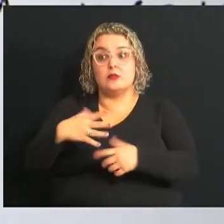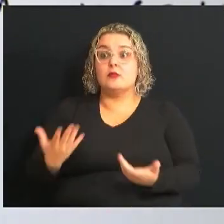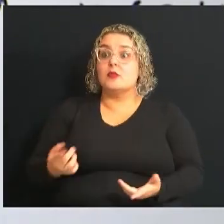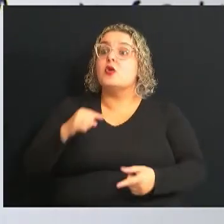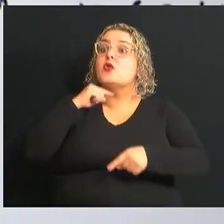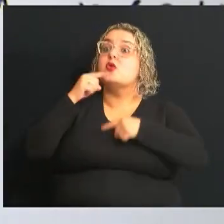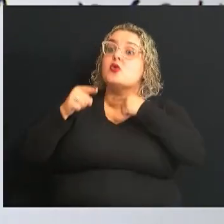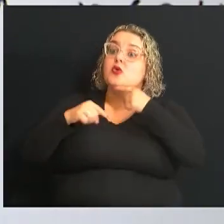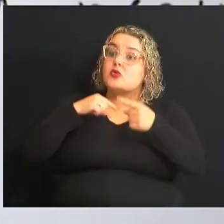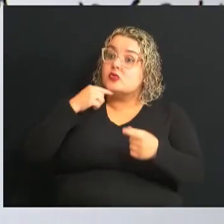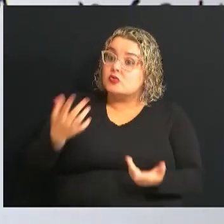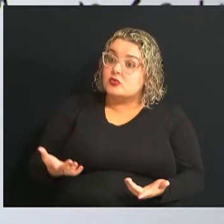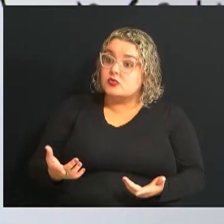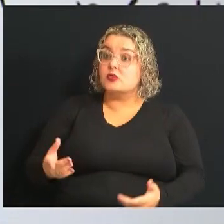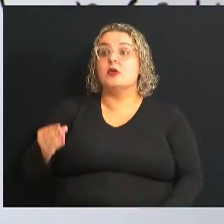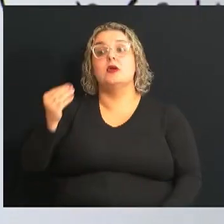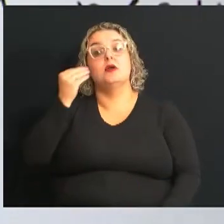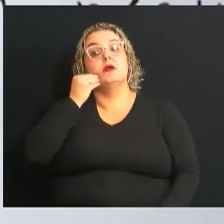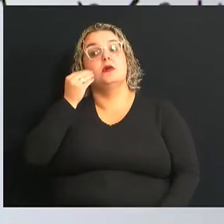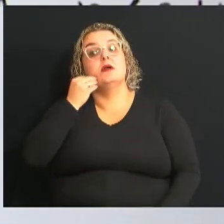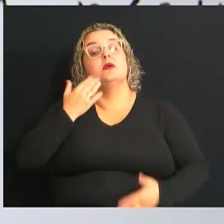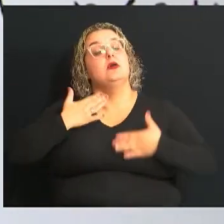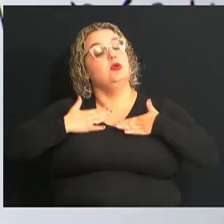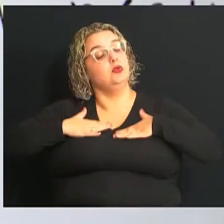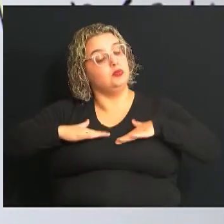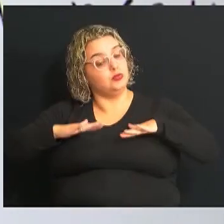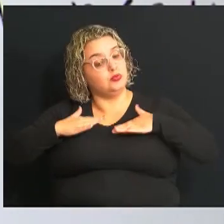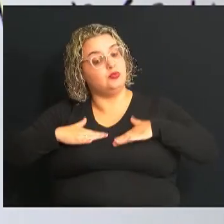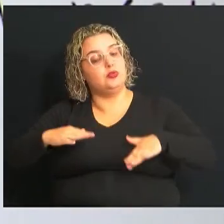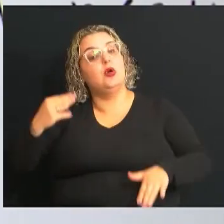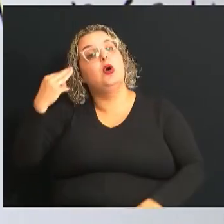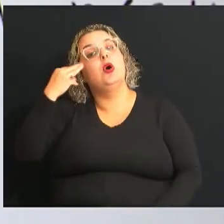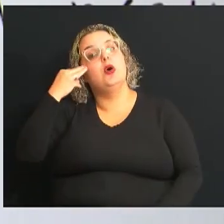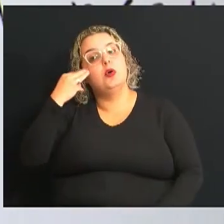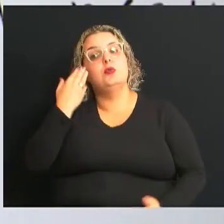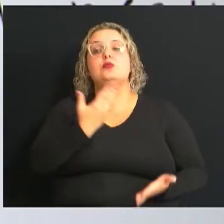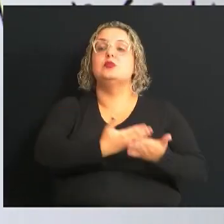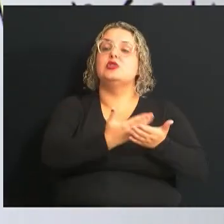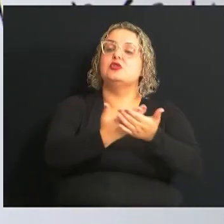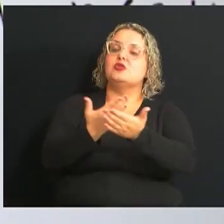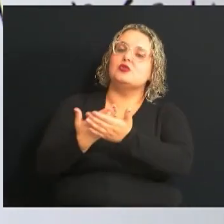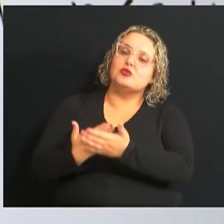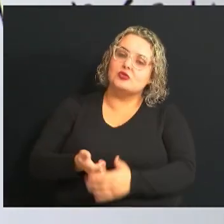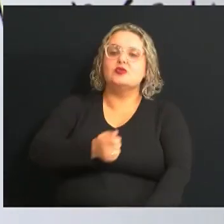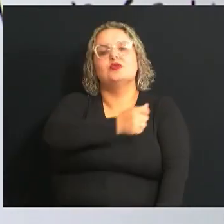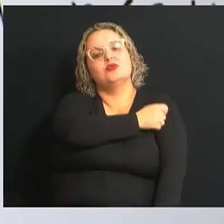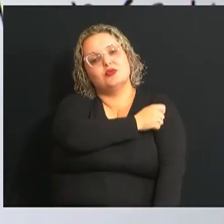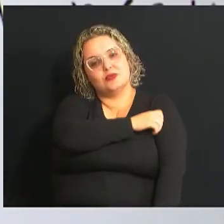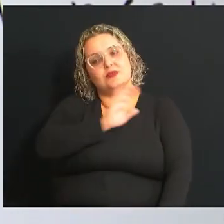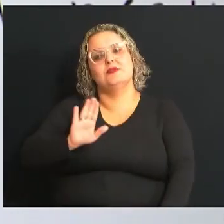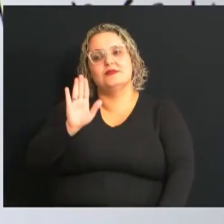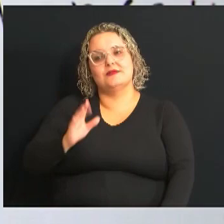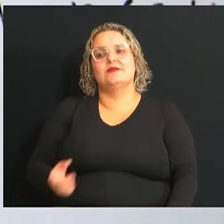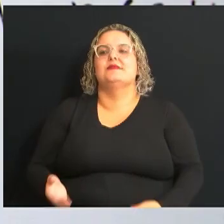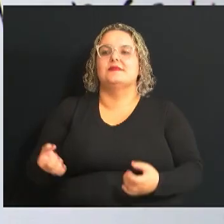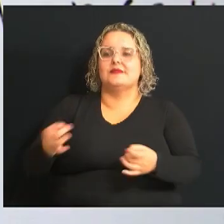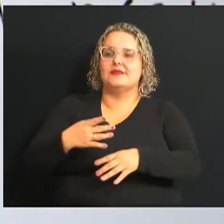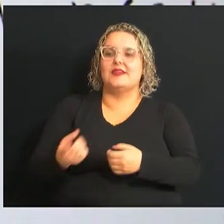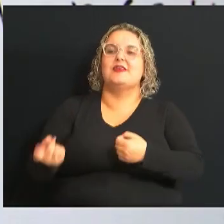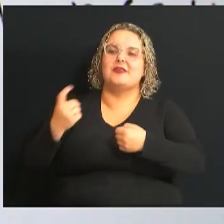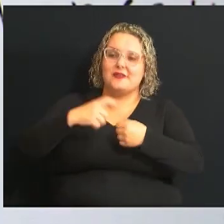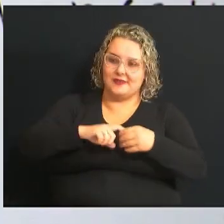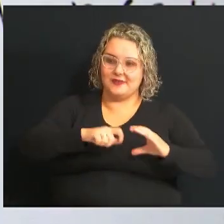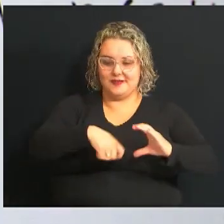algumas dúvidas, tentamos acalmar aí a mente dos estudantes e a gente fica por aqui. Eu volto com você aí